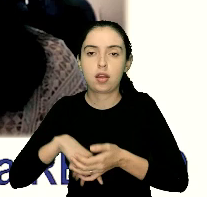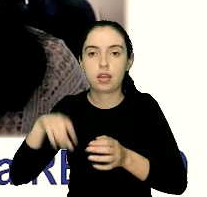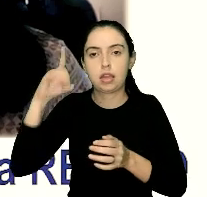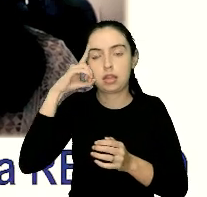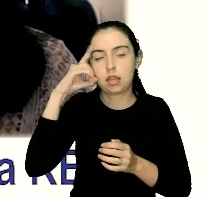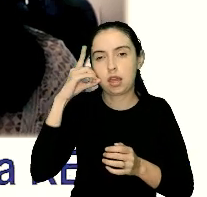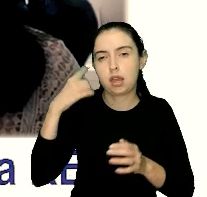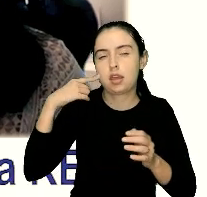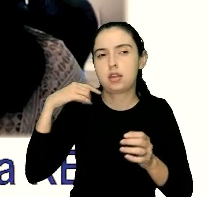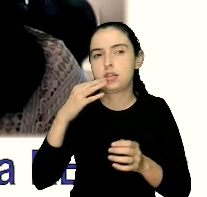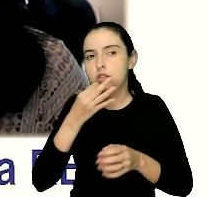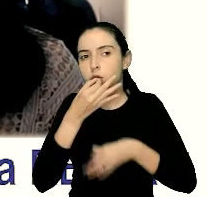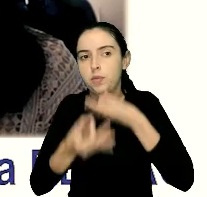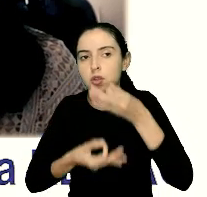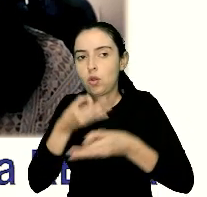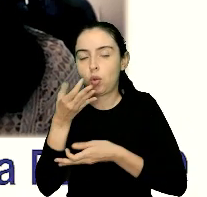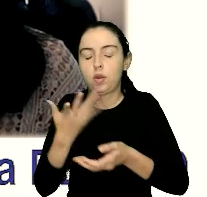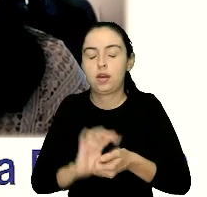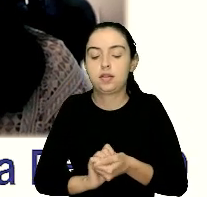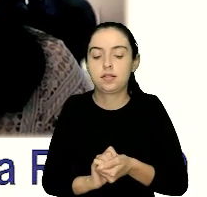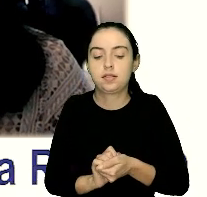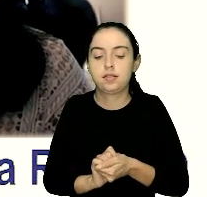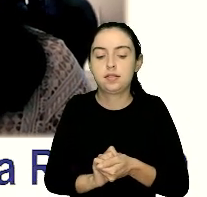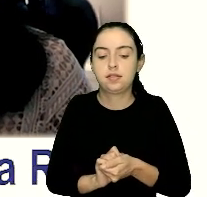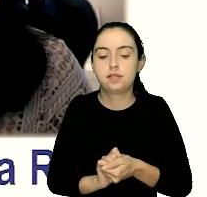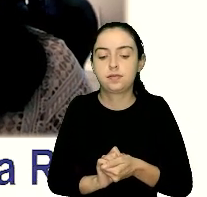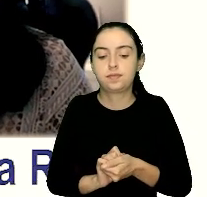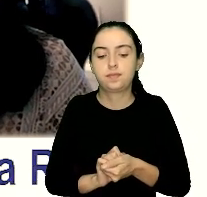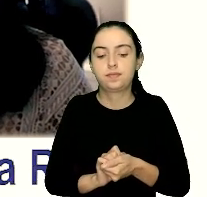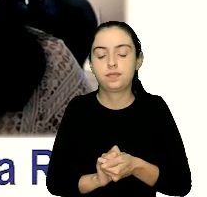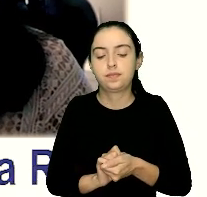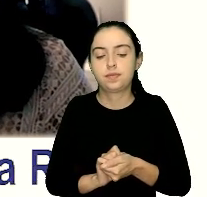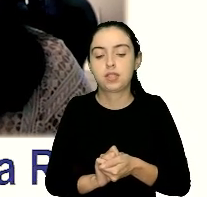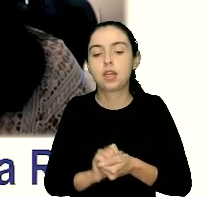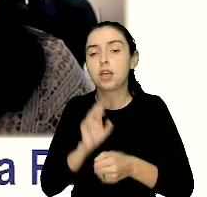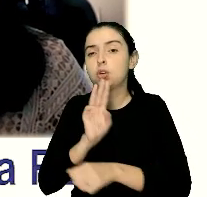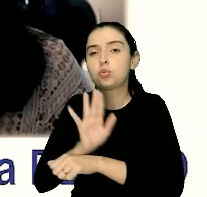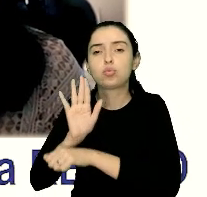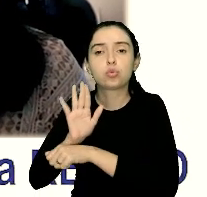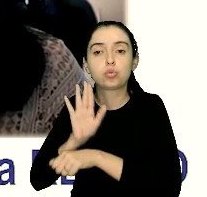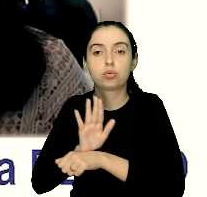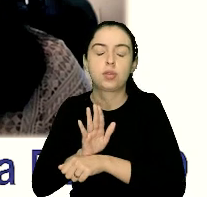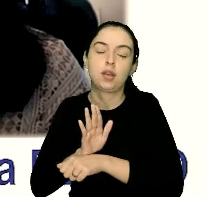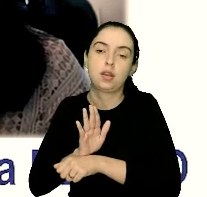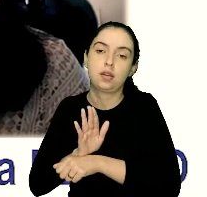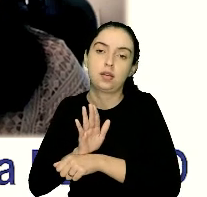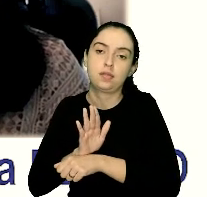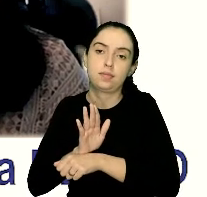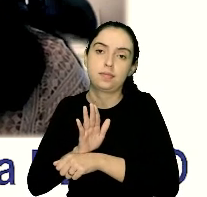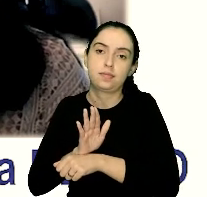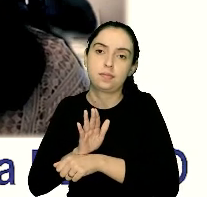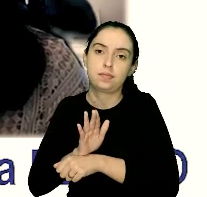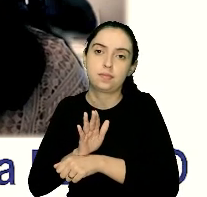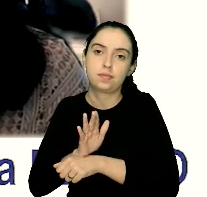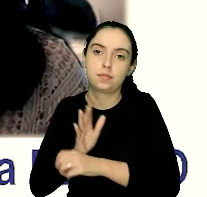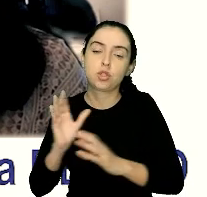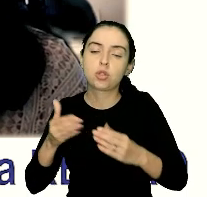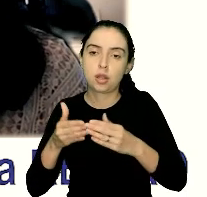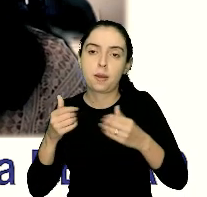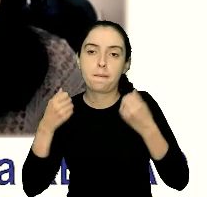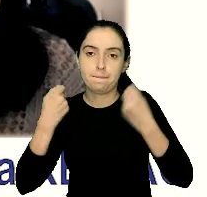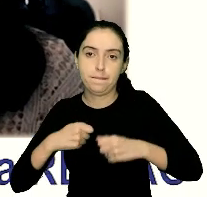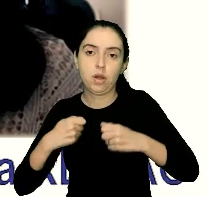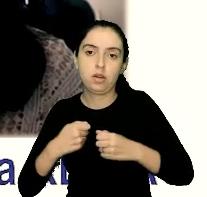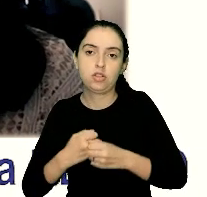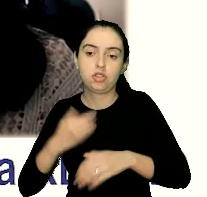não é? E ajudar, né, naquilo que nós pudemos já caminhar. Há